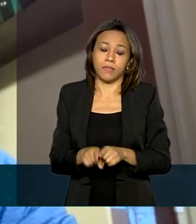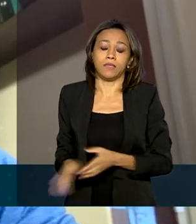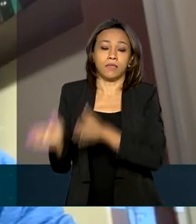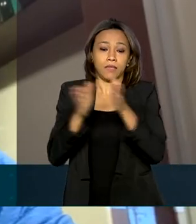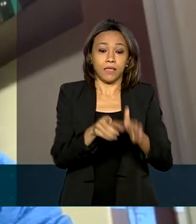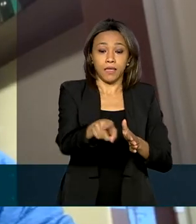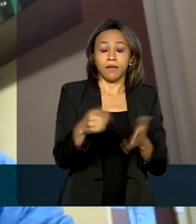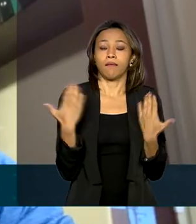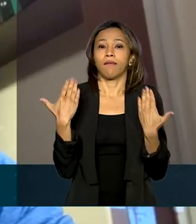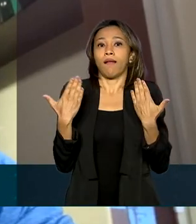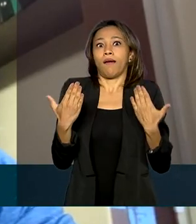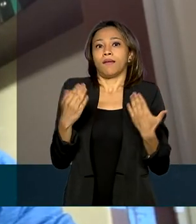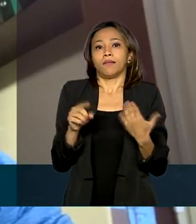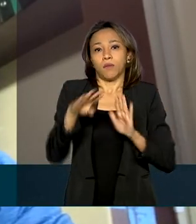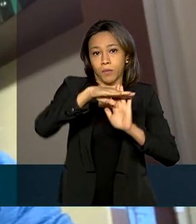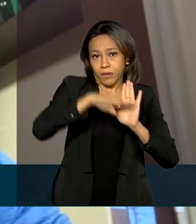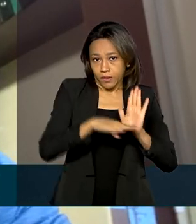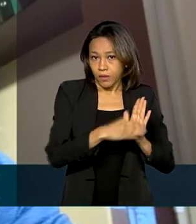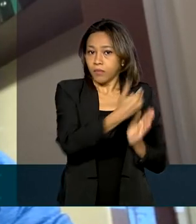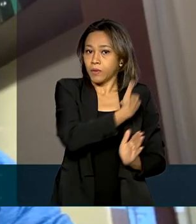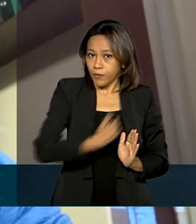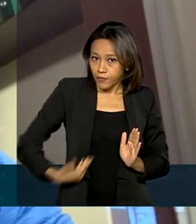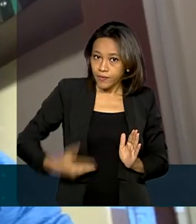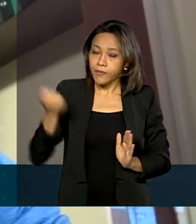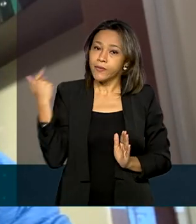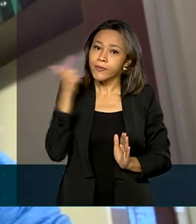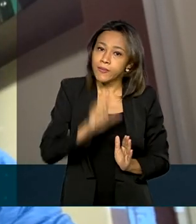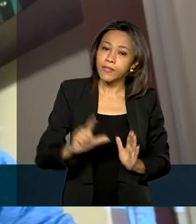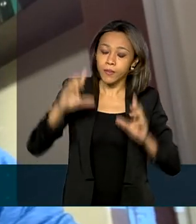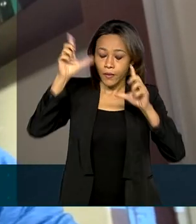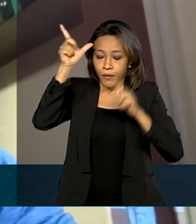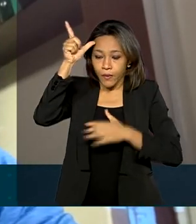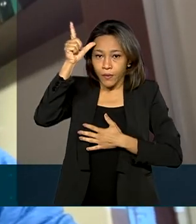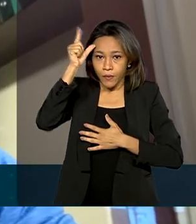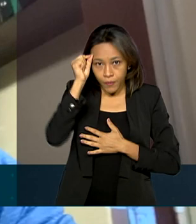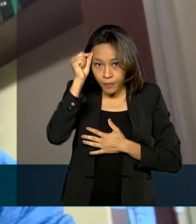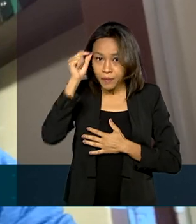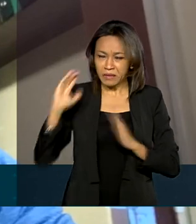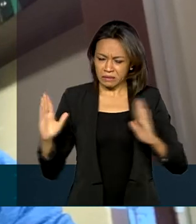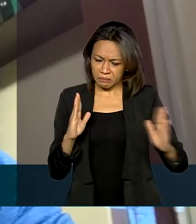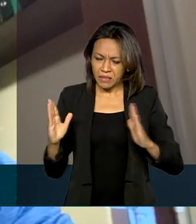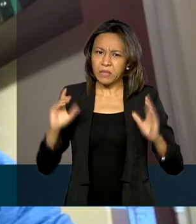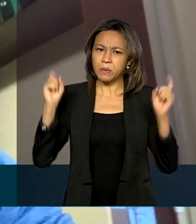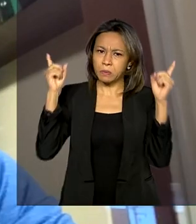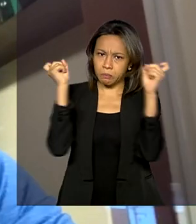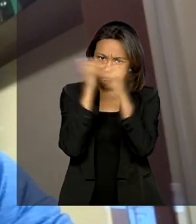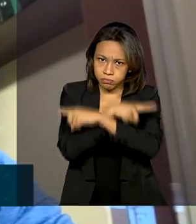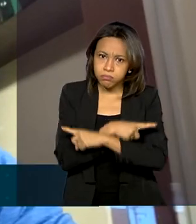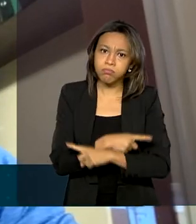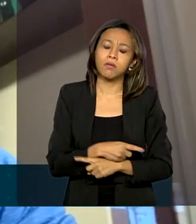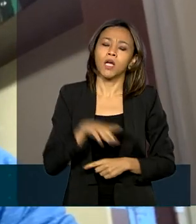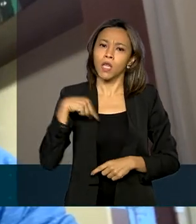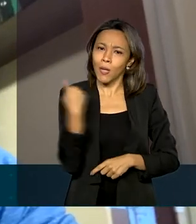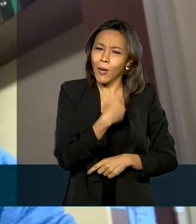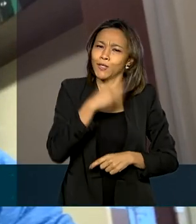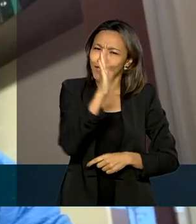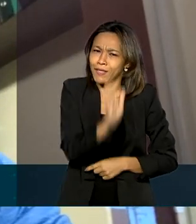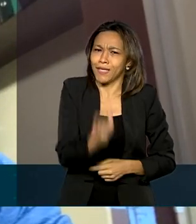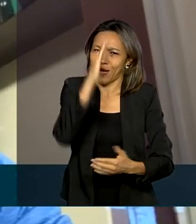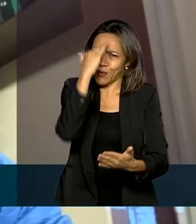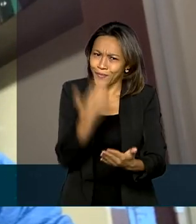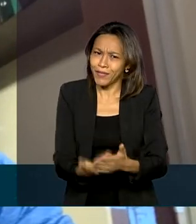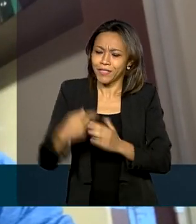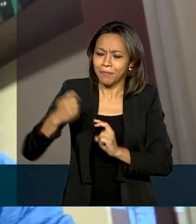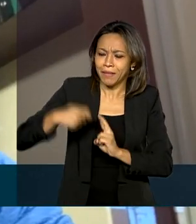conseguimos passar por essa fase crítica e estamos muito confiantes para esses